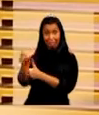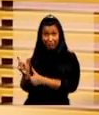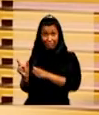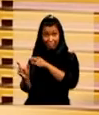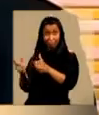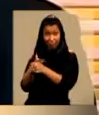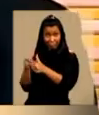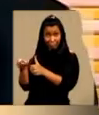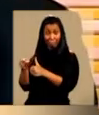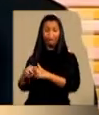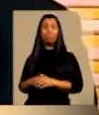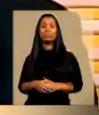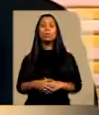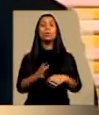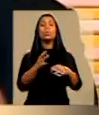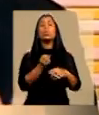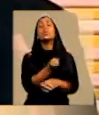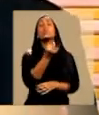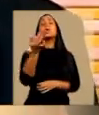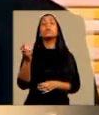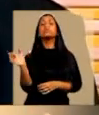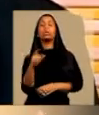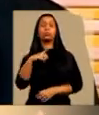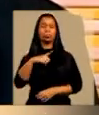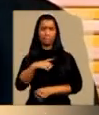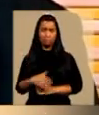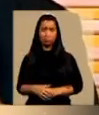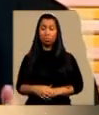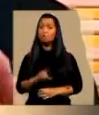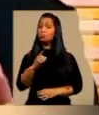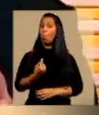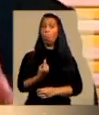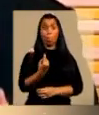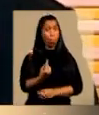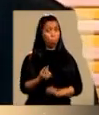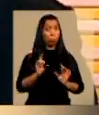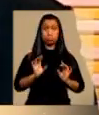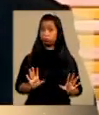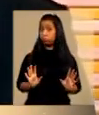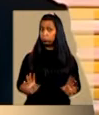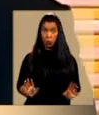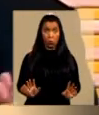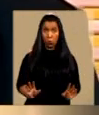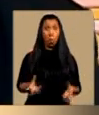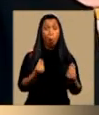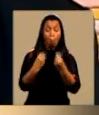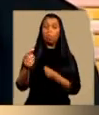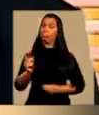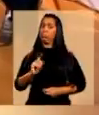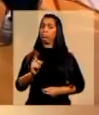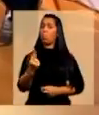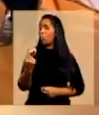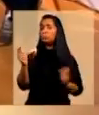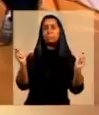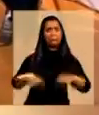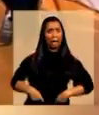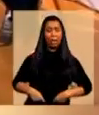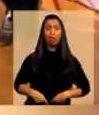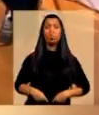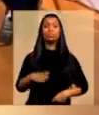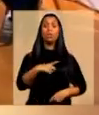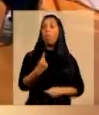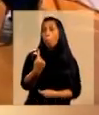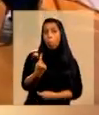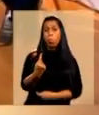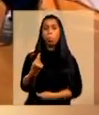no cartão de crédito, quantos cartões de crédito você tem? O ideal é, no mínimo, você ter, no máximo, você ter um cartão um de crédito. Um cartão só é suficiente.